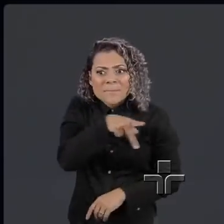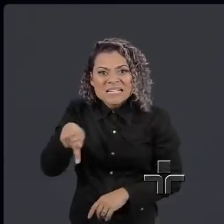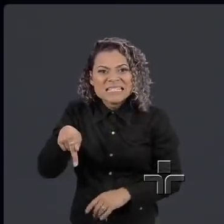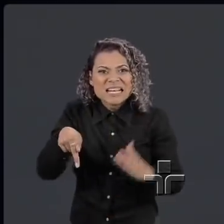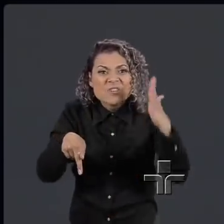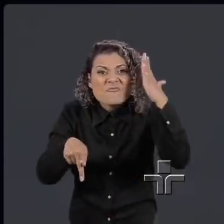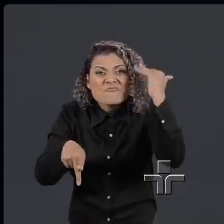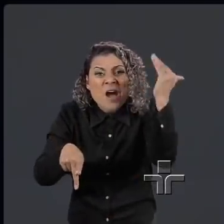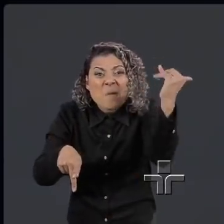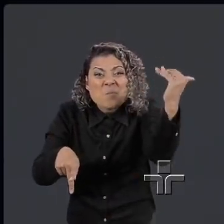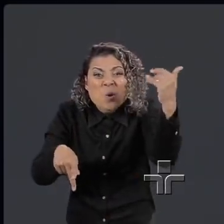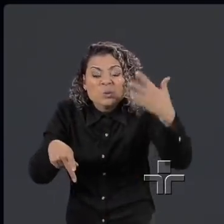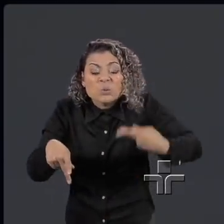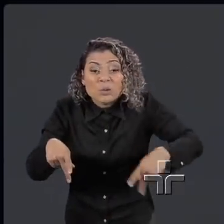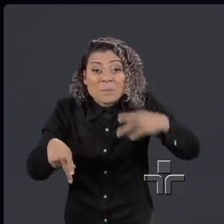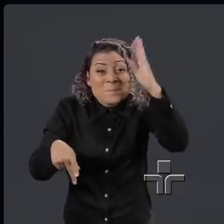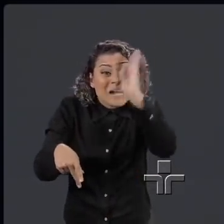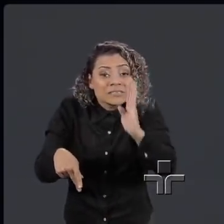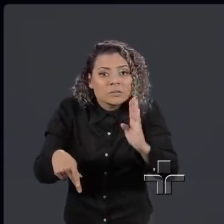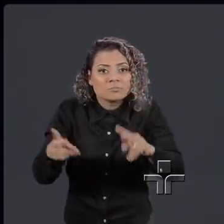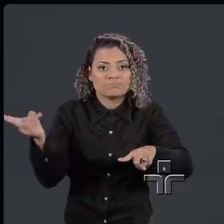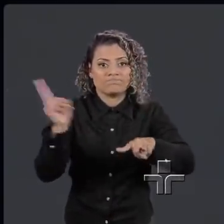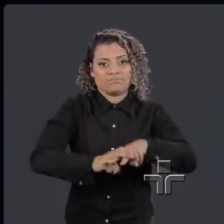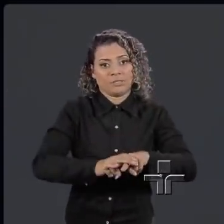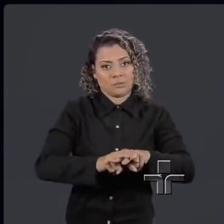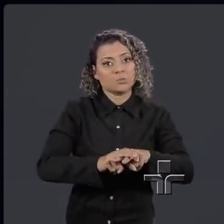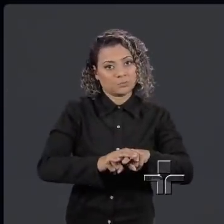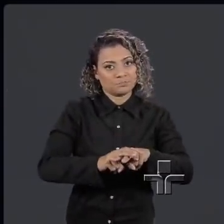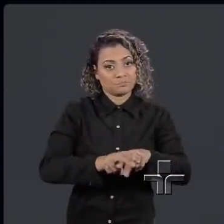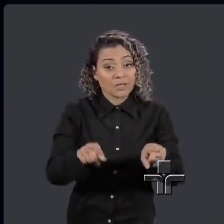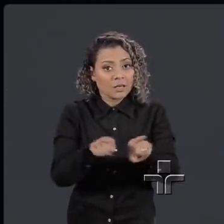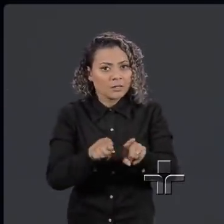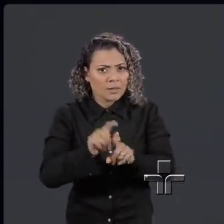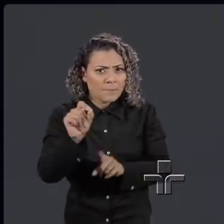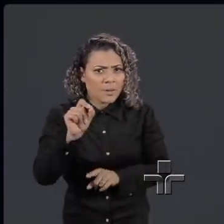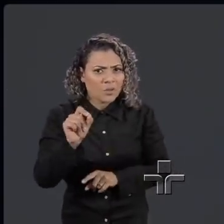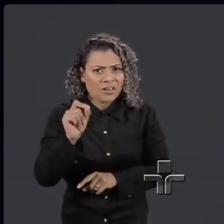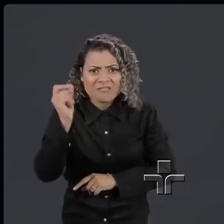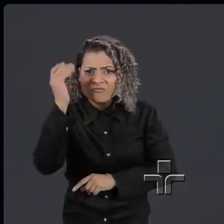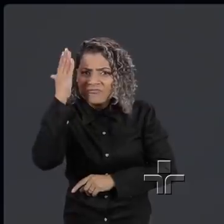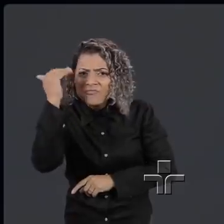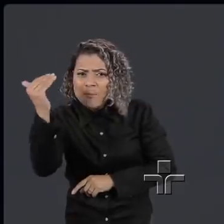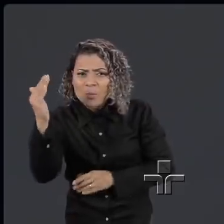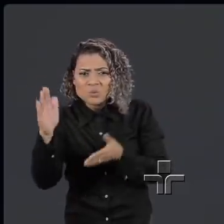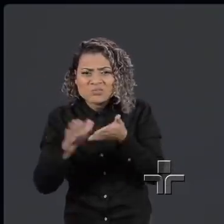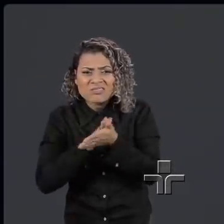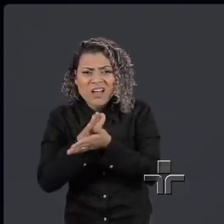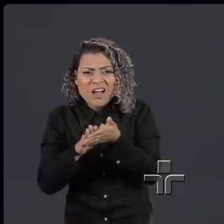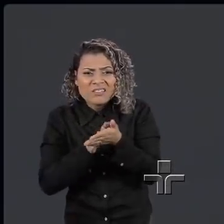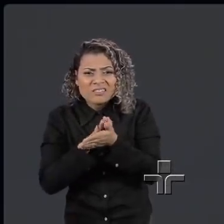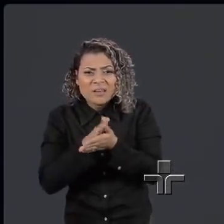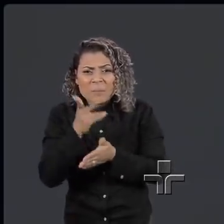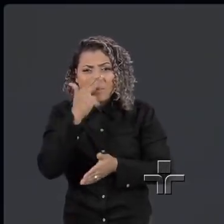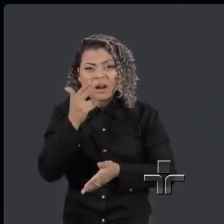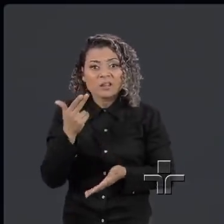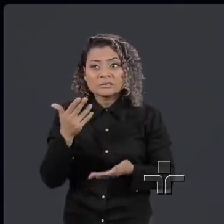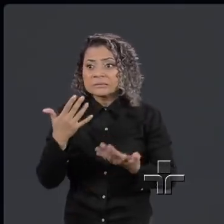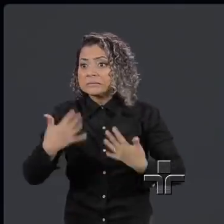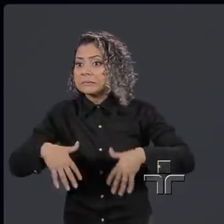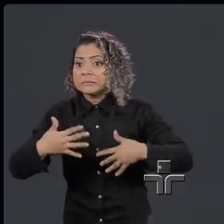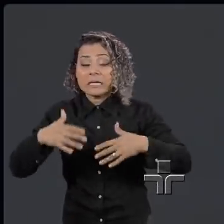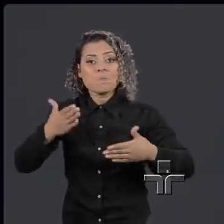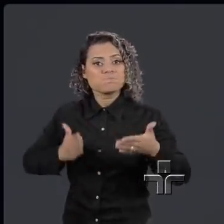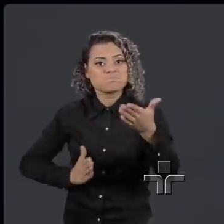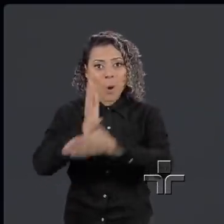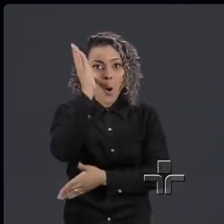mais populares da história foi preso e em que o mais impopular viveu sob cerco. Também foi o ano em